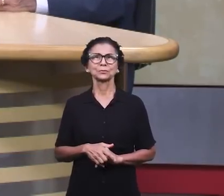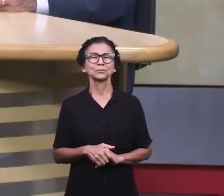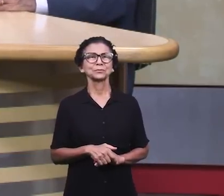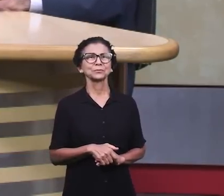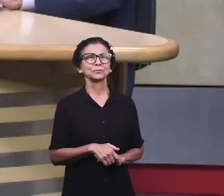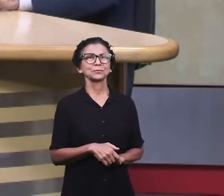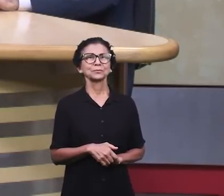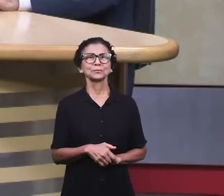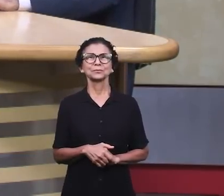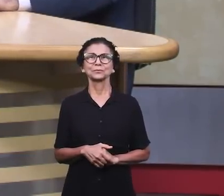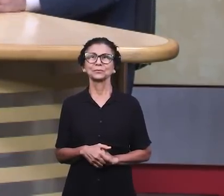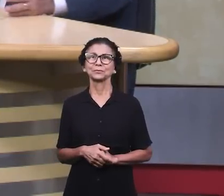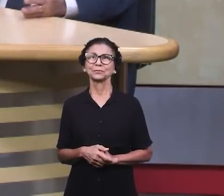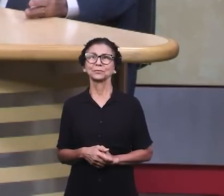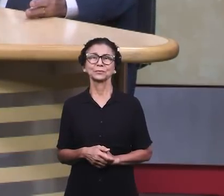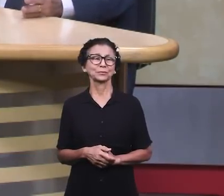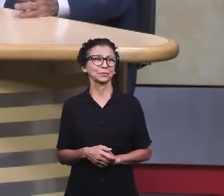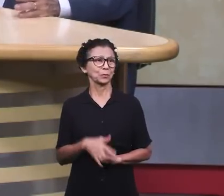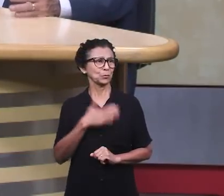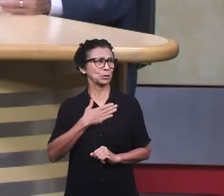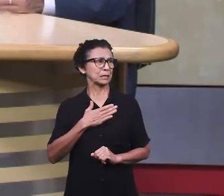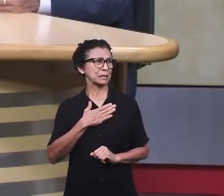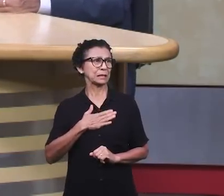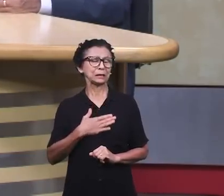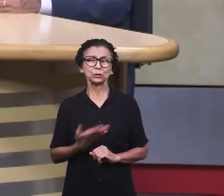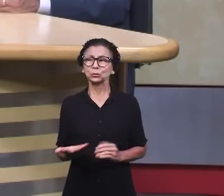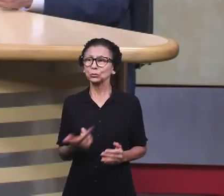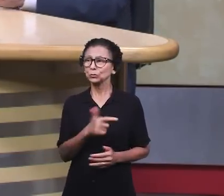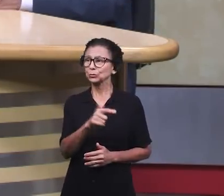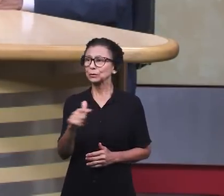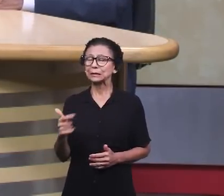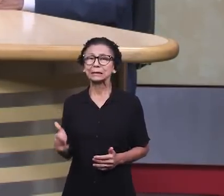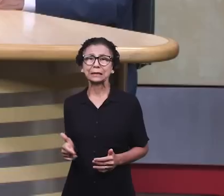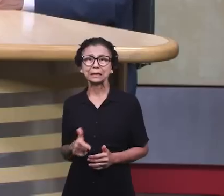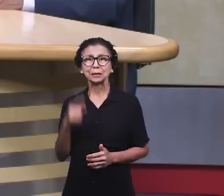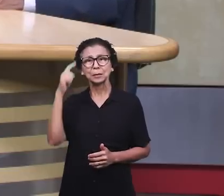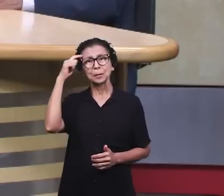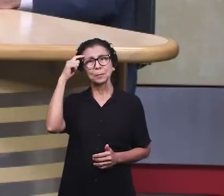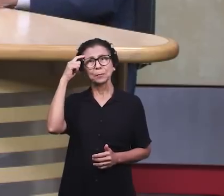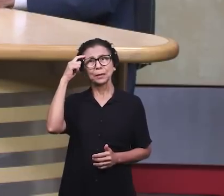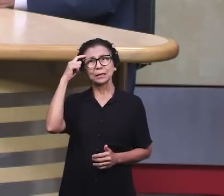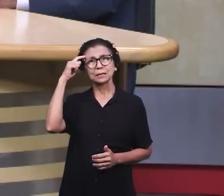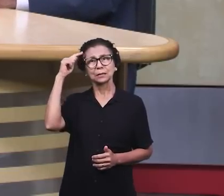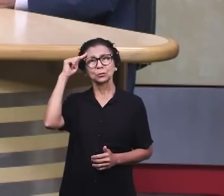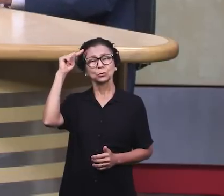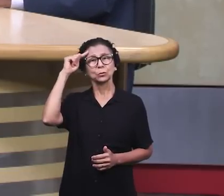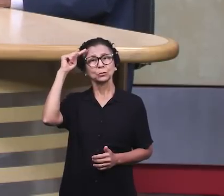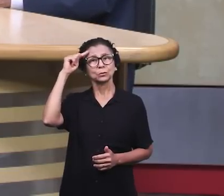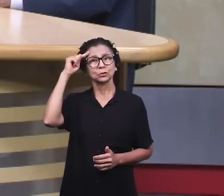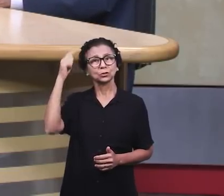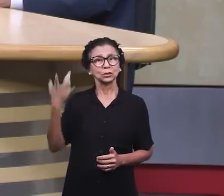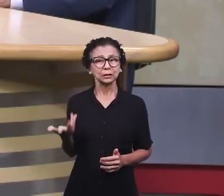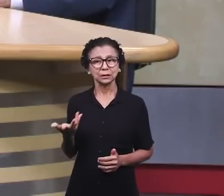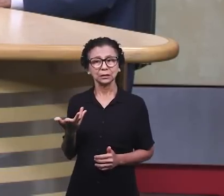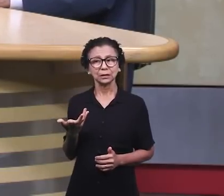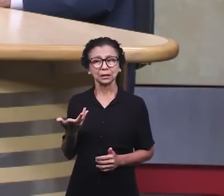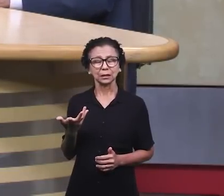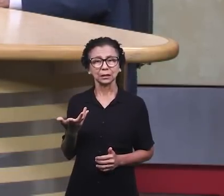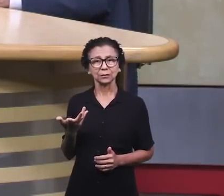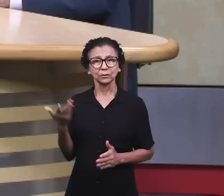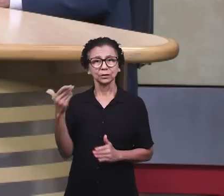Aí eu- responsabilidade, hein? Que descanso, rapaz. Se a pessoa você chegar todo dia e você chegar em casa, o pastor diz, o que o